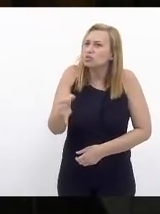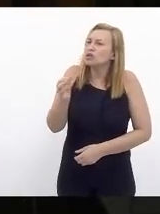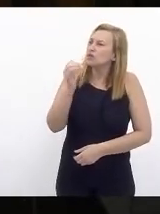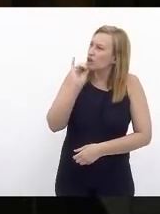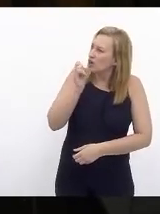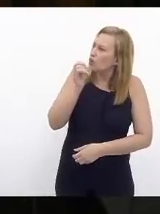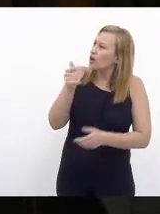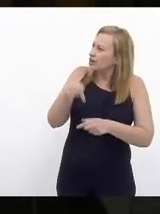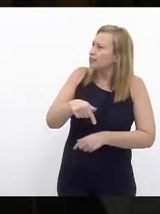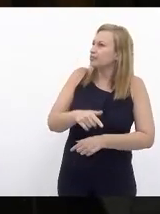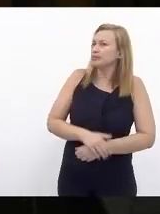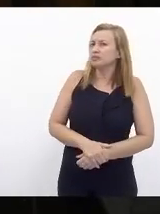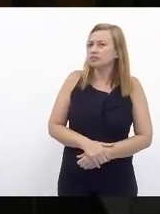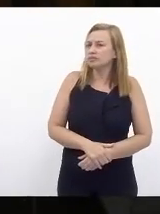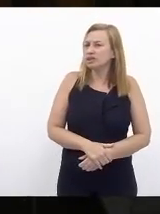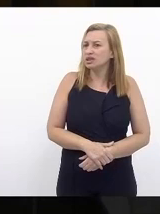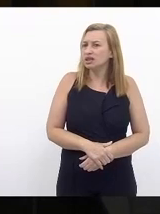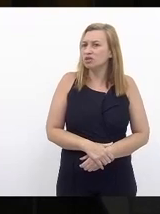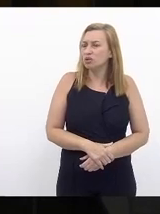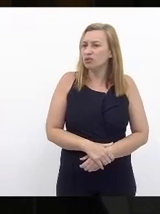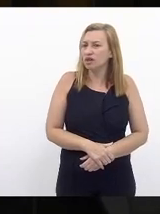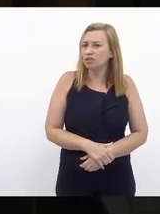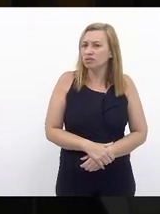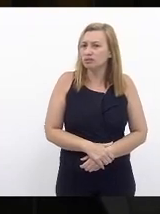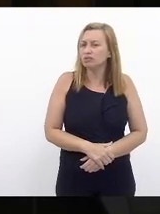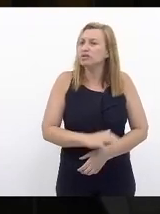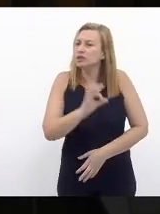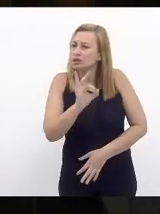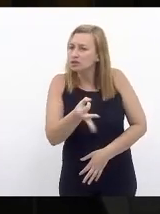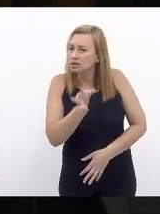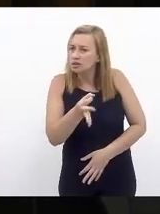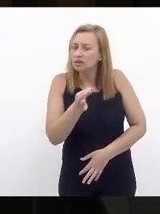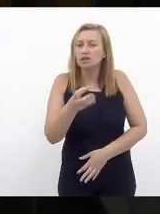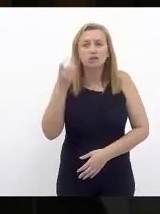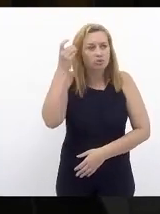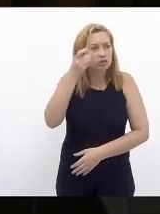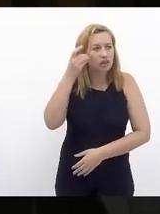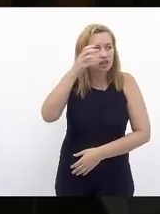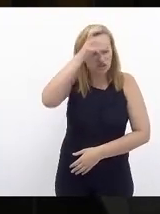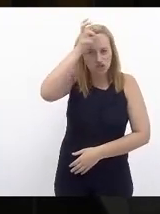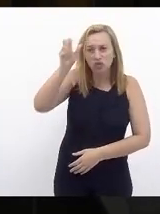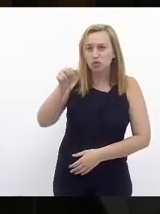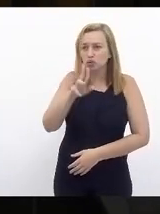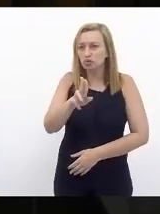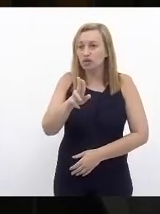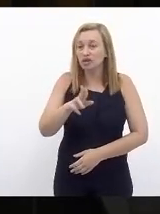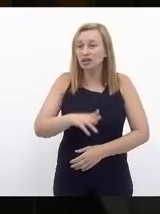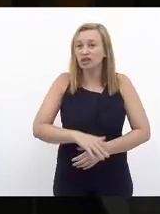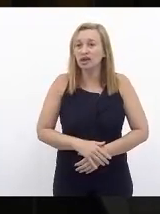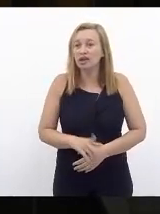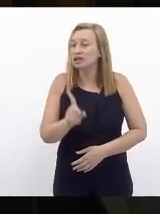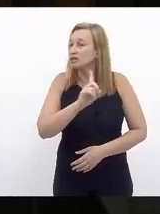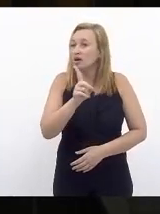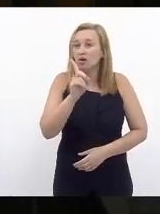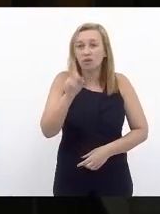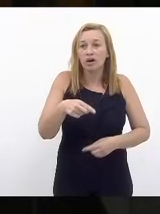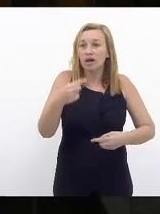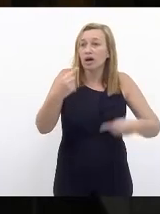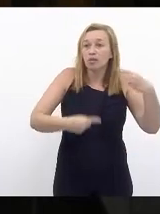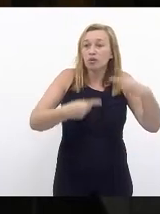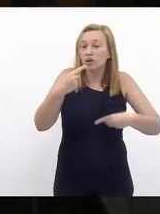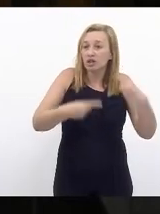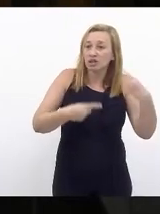aqui. E eu tenho convicção, deputada Tiaju, que não é essa política de